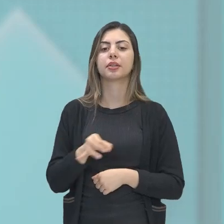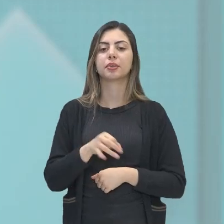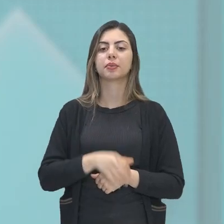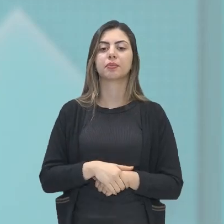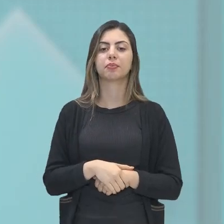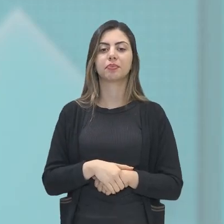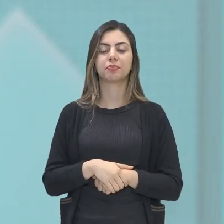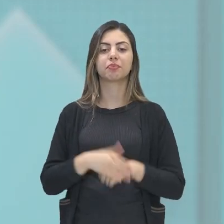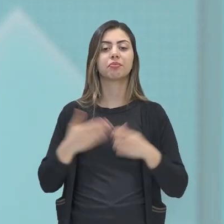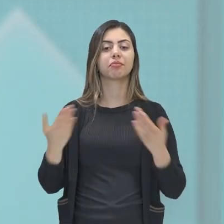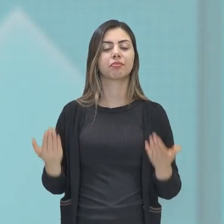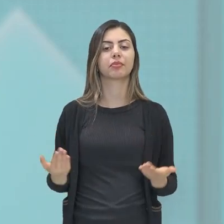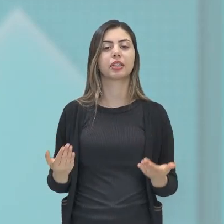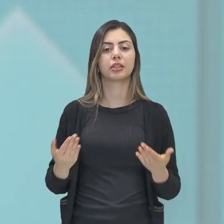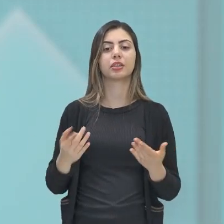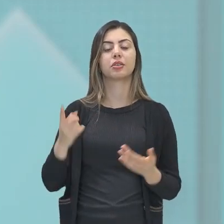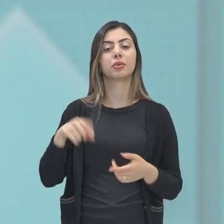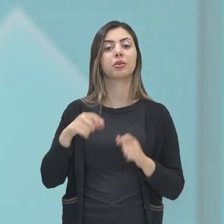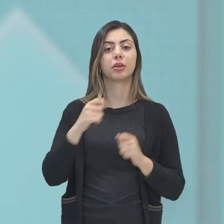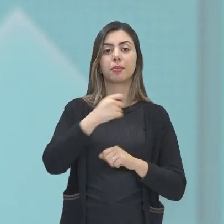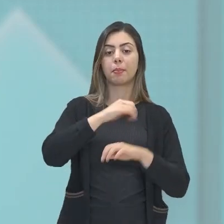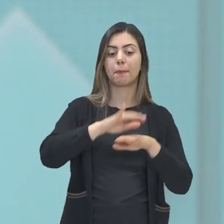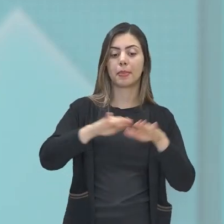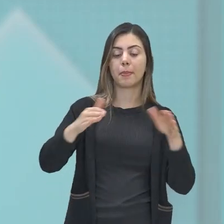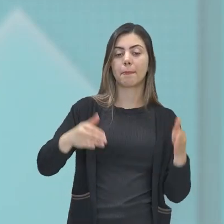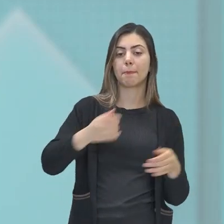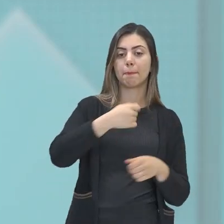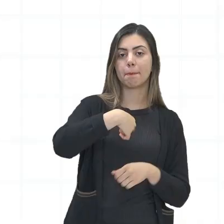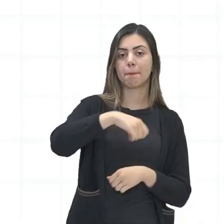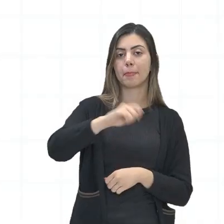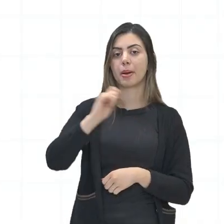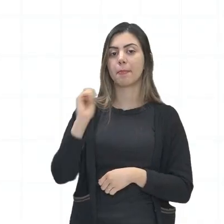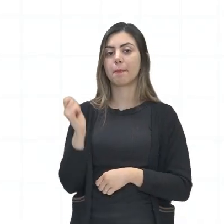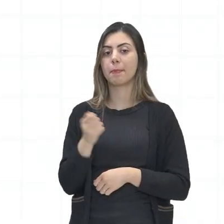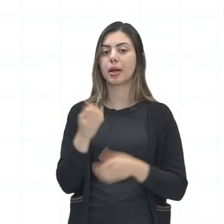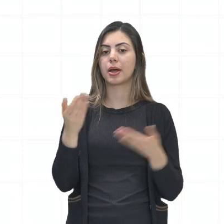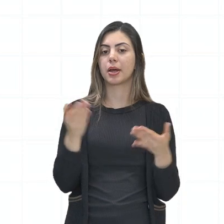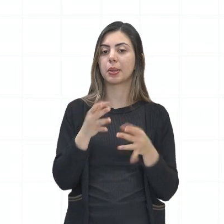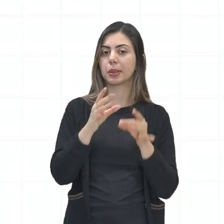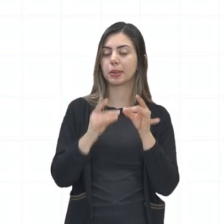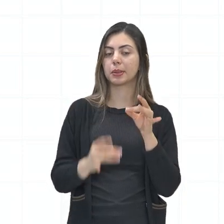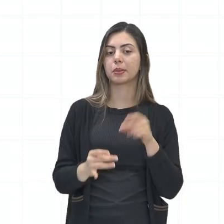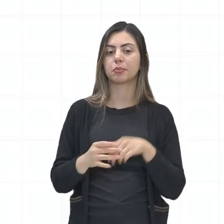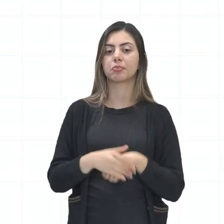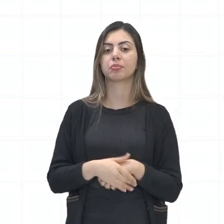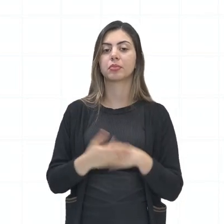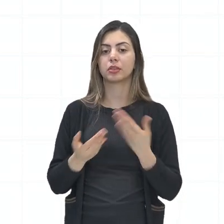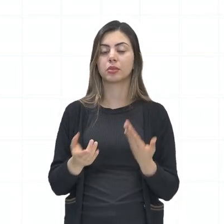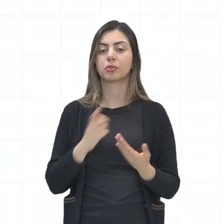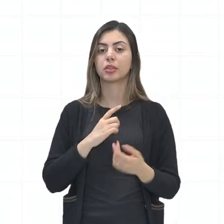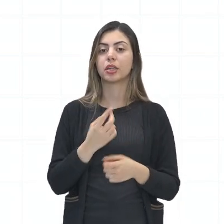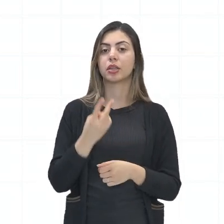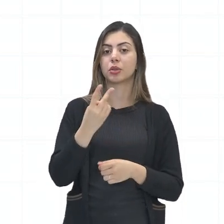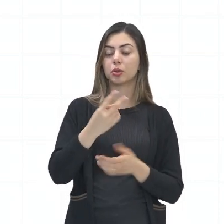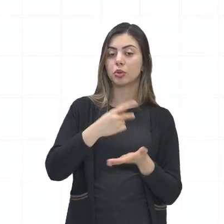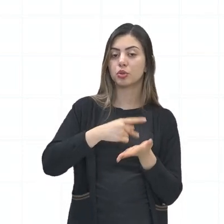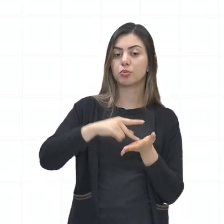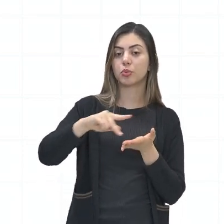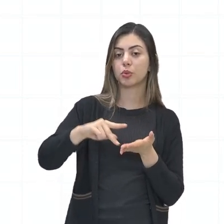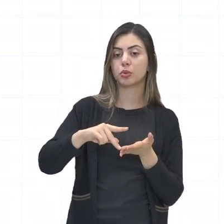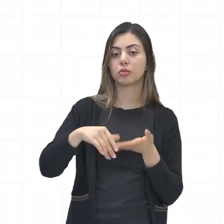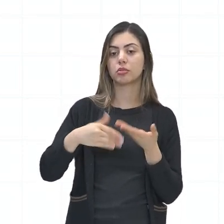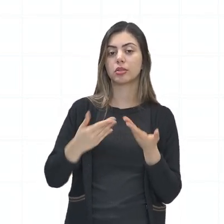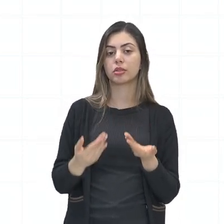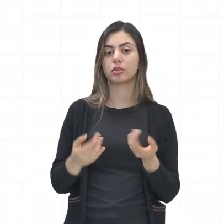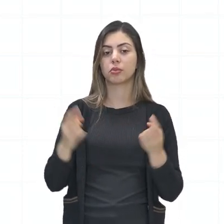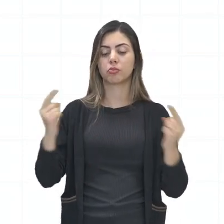é isso, gente. O tênis de mesa, vamos continuar aí no nosso estudo, a cada 2 pontos marcados, inverte-se a